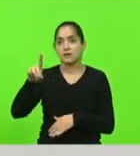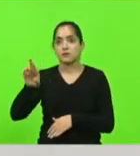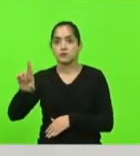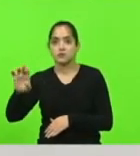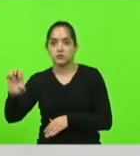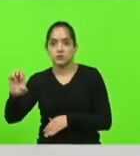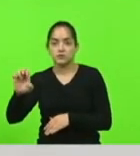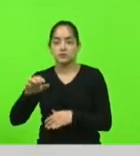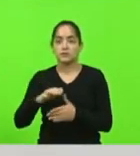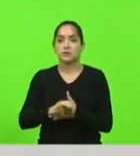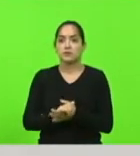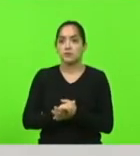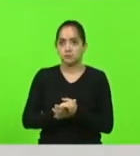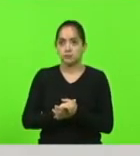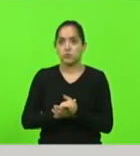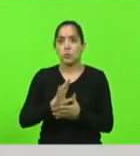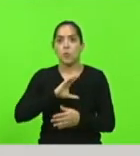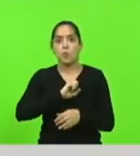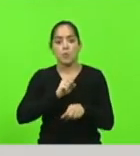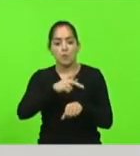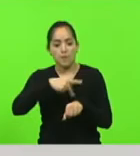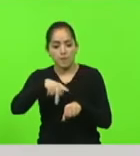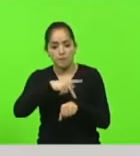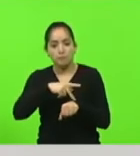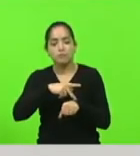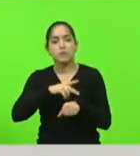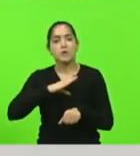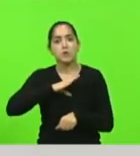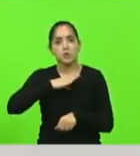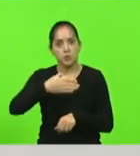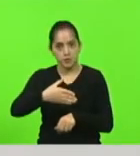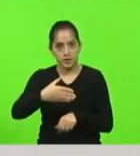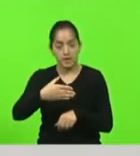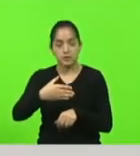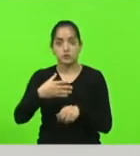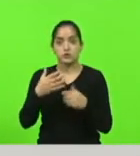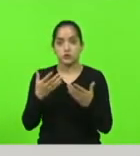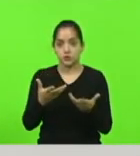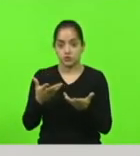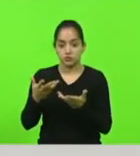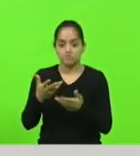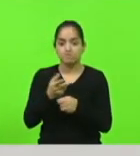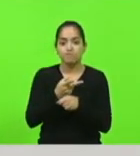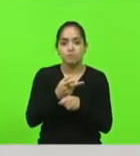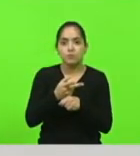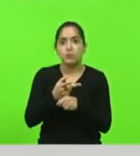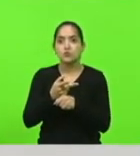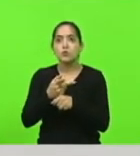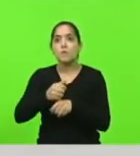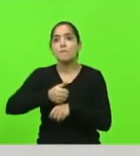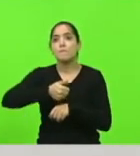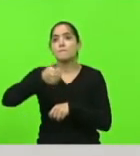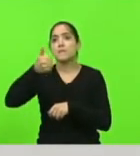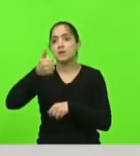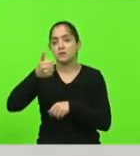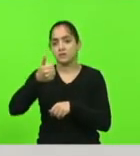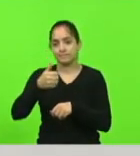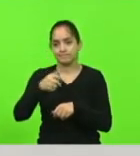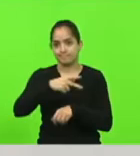Heitz-Petersen, pelo patriotismo e pela coragem de buscar o melhor para o nosso